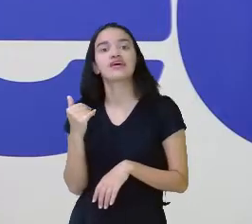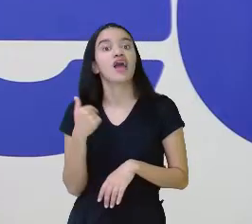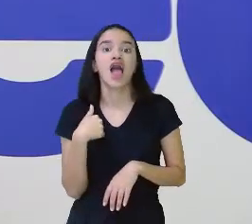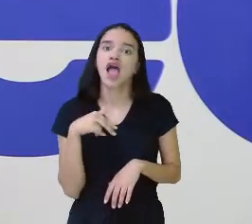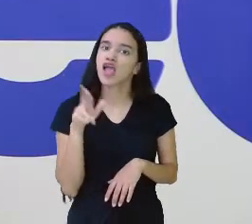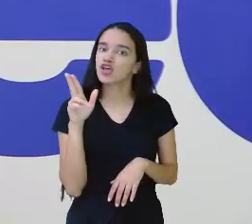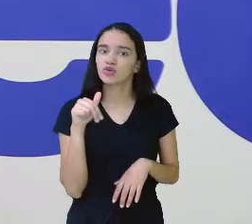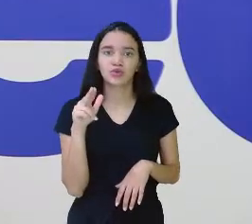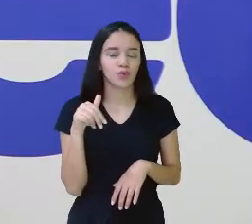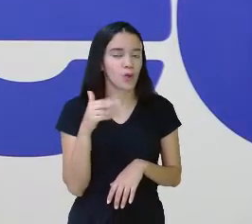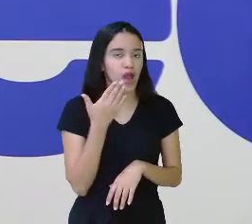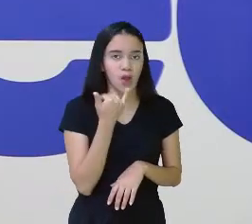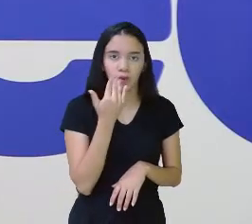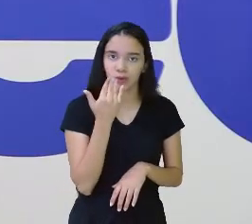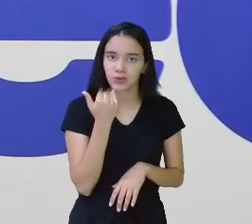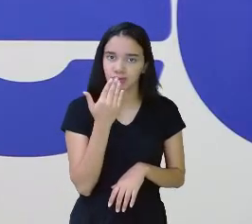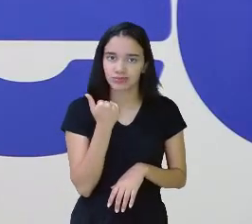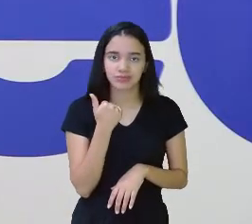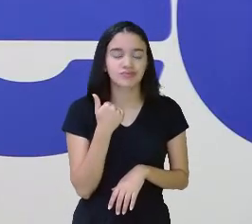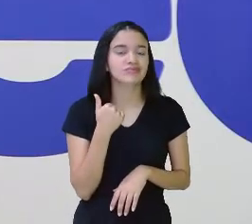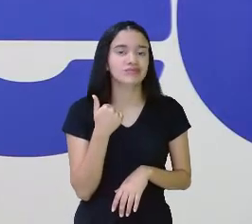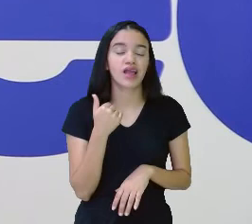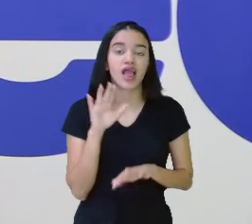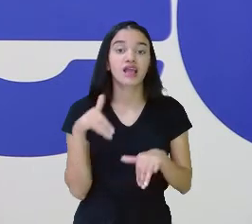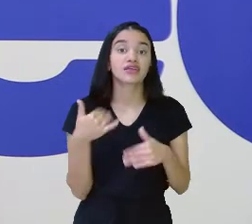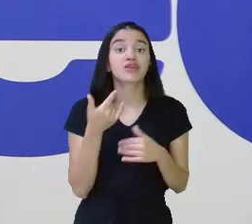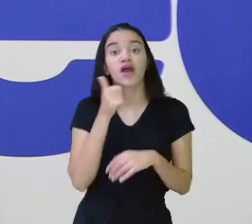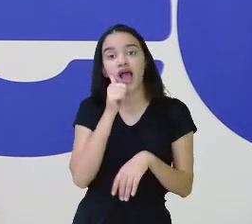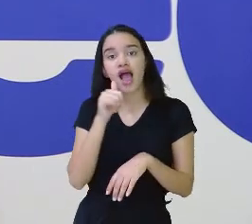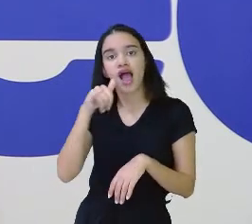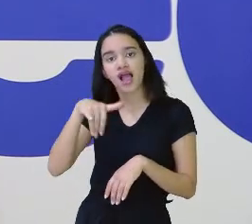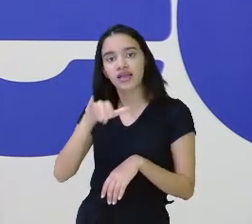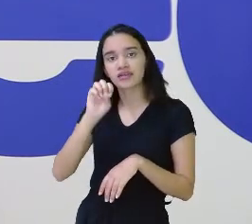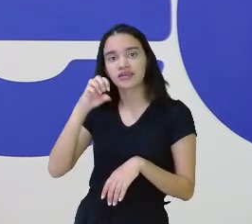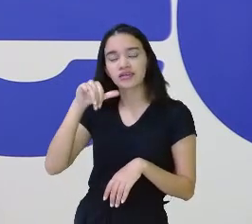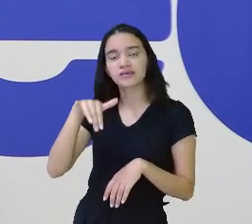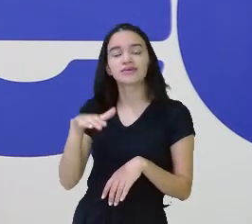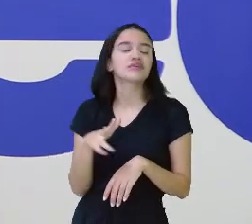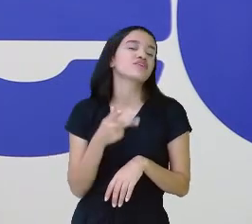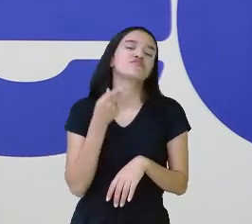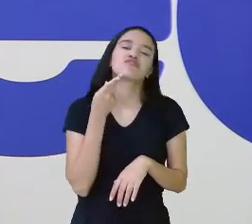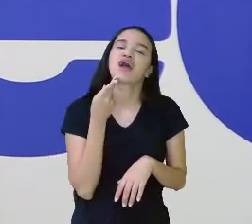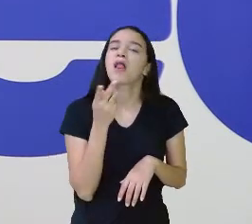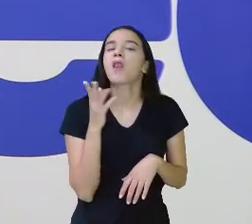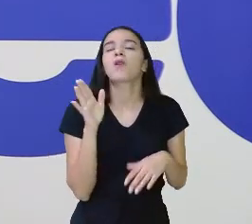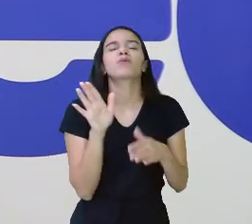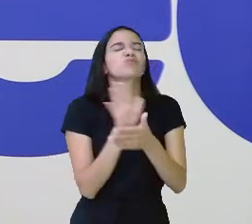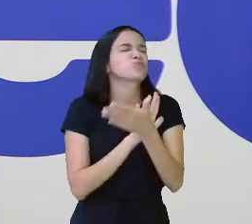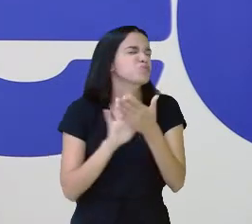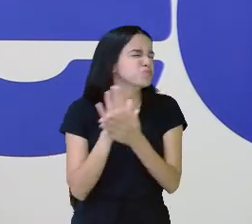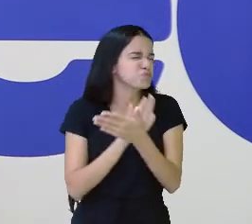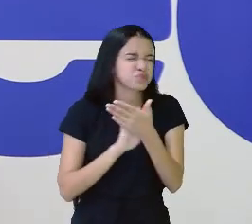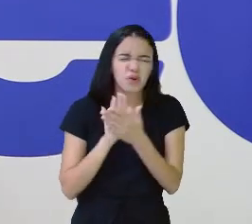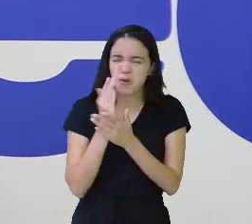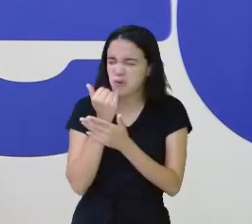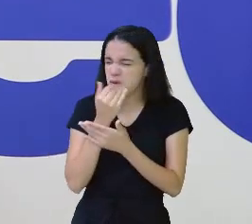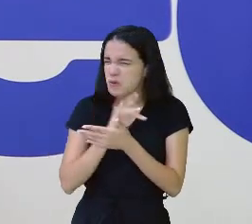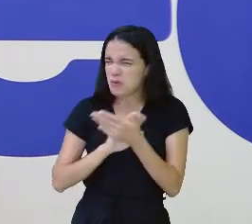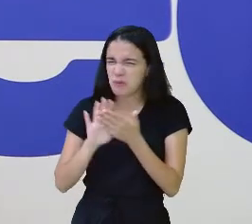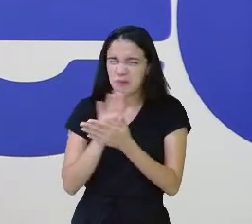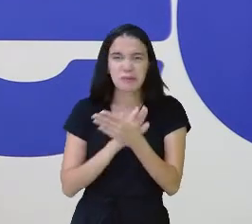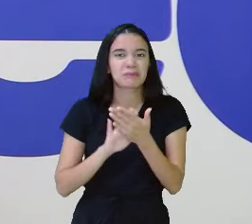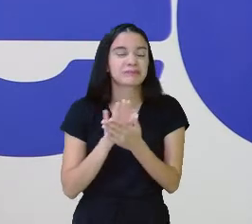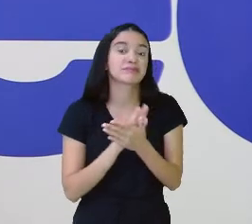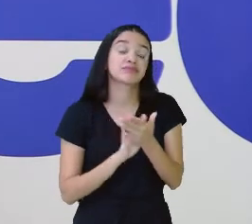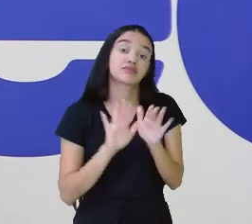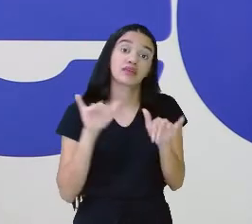Eu nunca comi escargot. A Yasmin disse que ela não come isso de jeito nenhum.